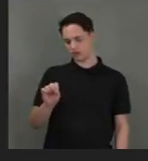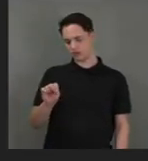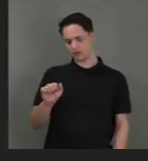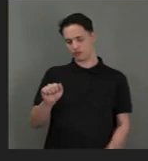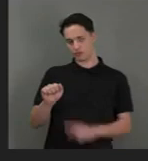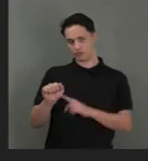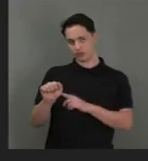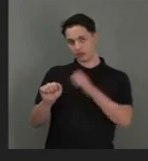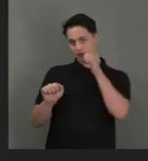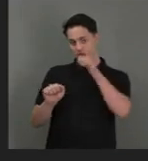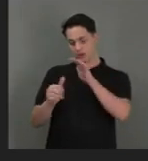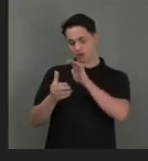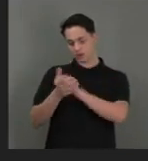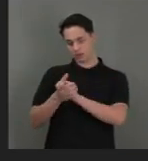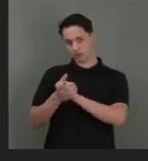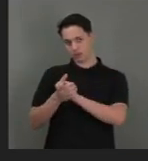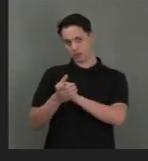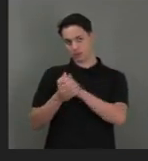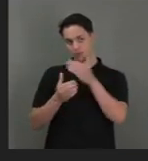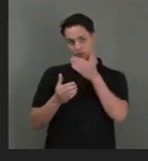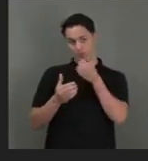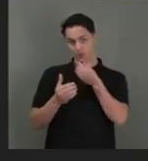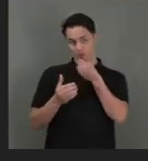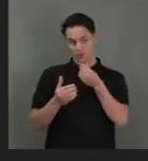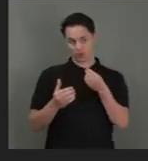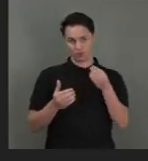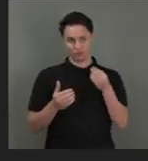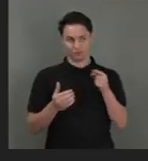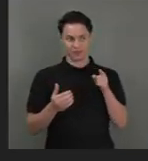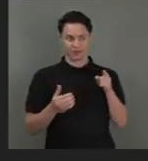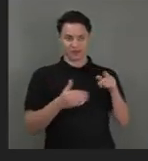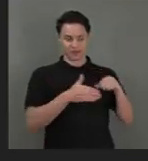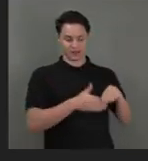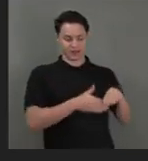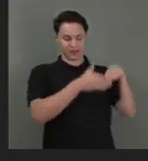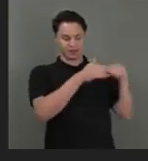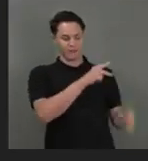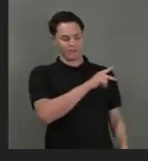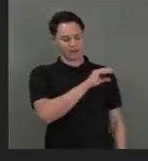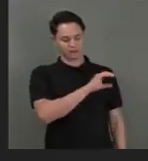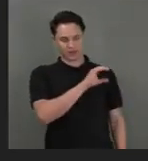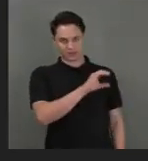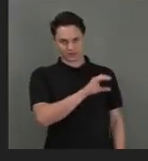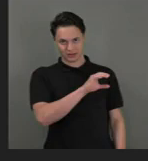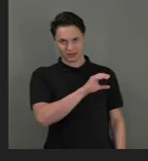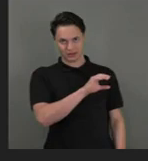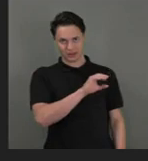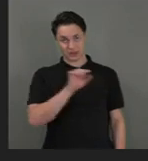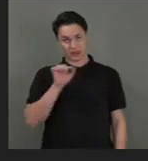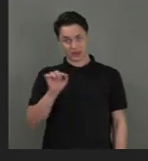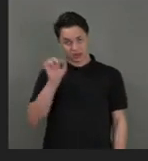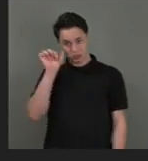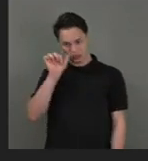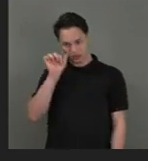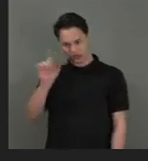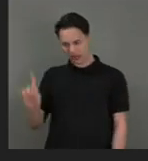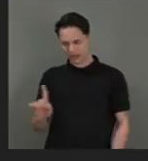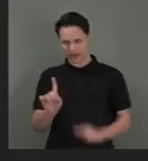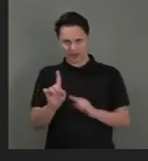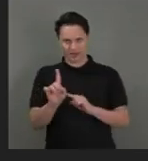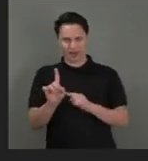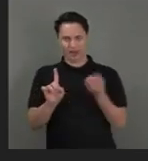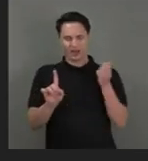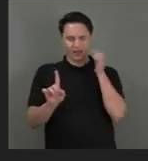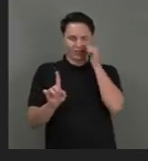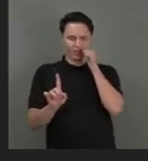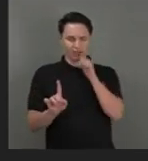do chamado Tio Patinhas, que é o líder do PCC. Ela é reconhecida como a dama do tráfico de